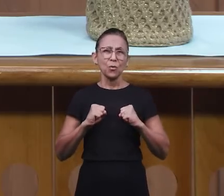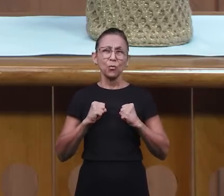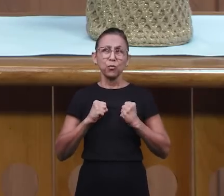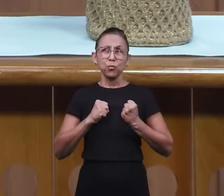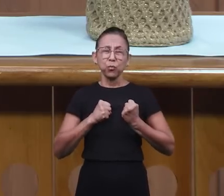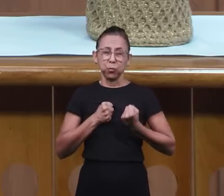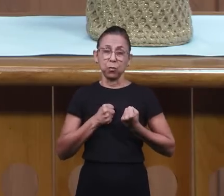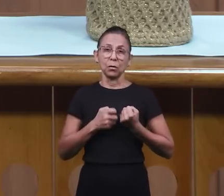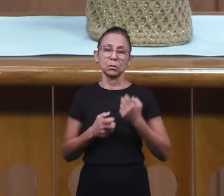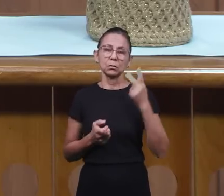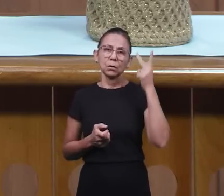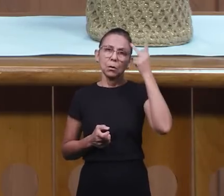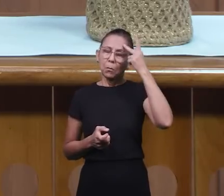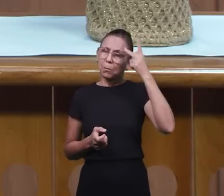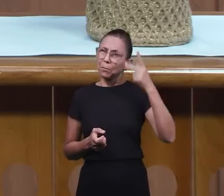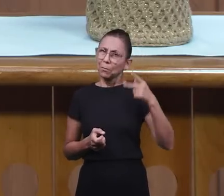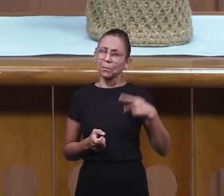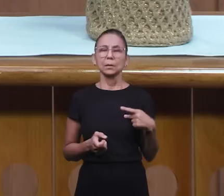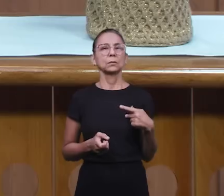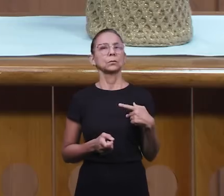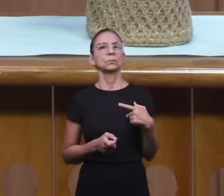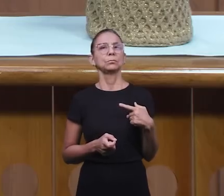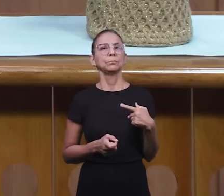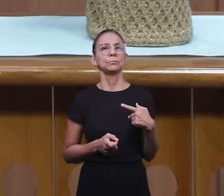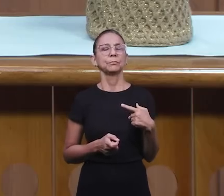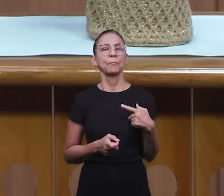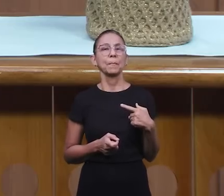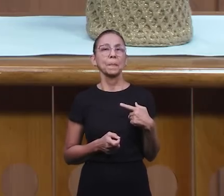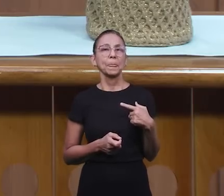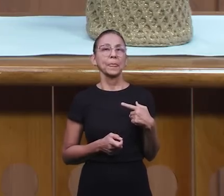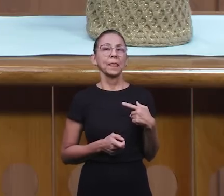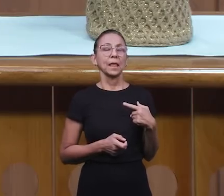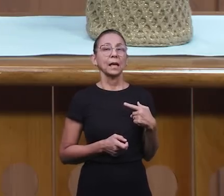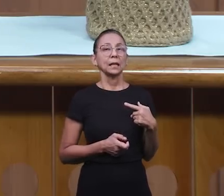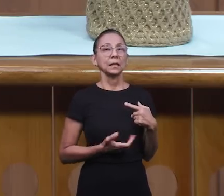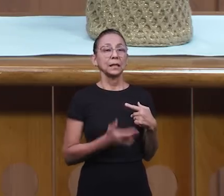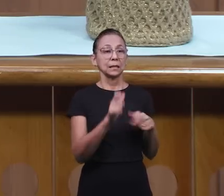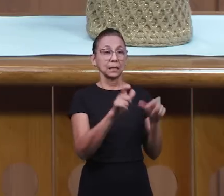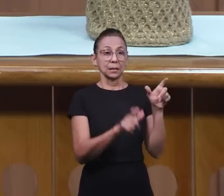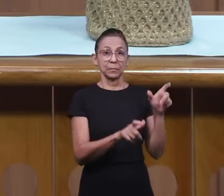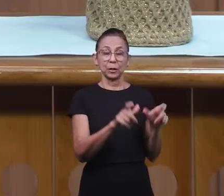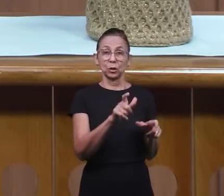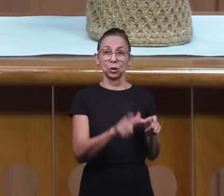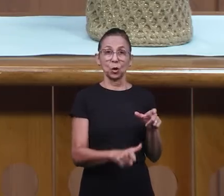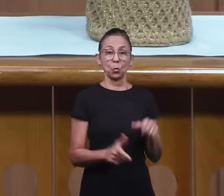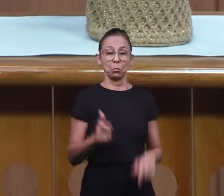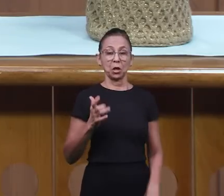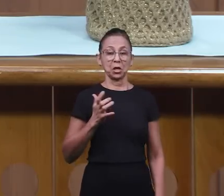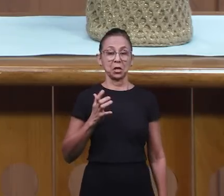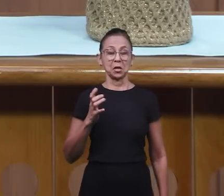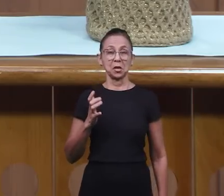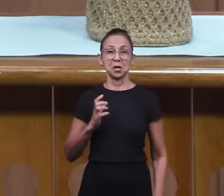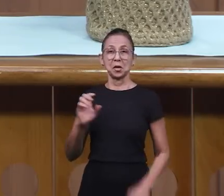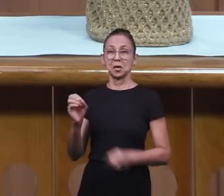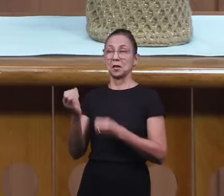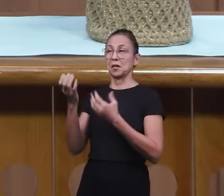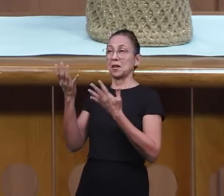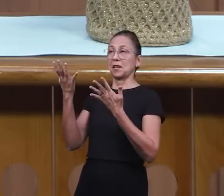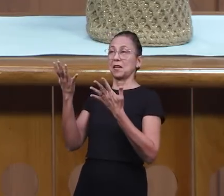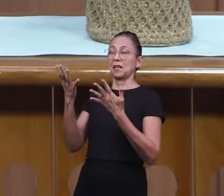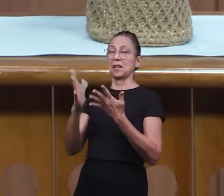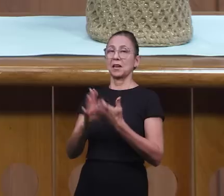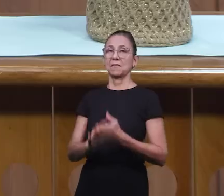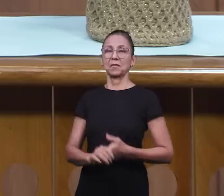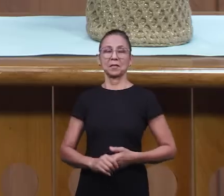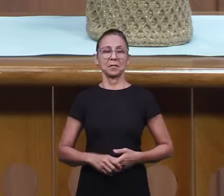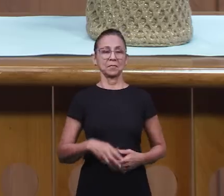esforço humano e de forma que os que faziam as maiores ofertas se gloriavam sobre